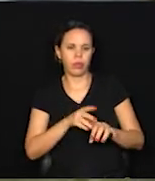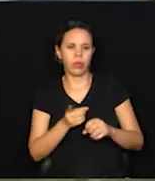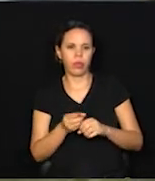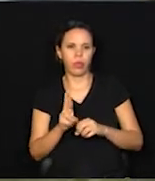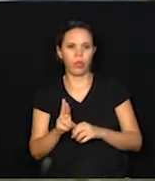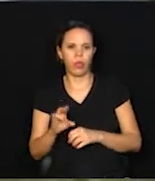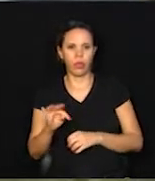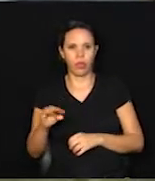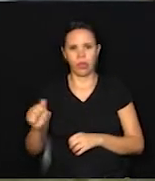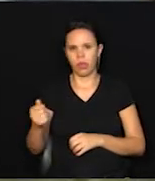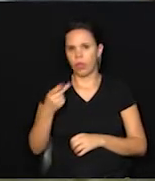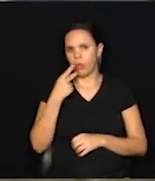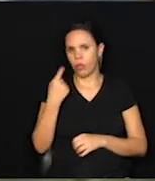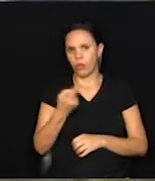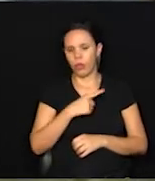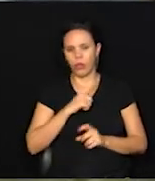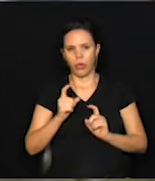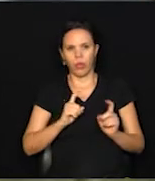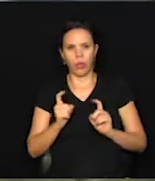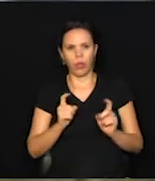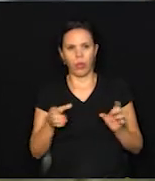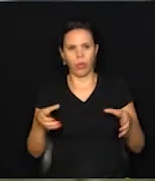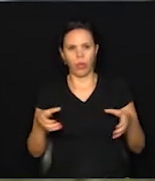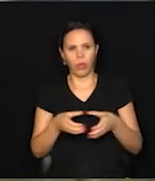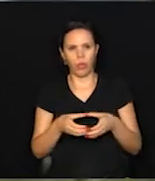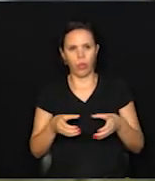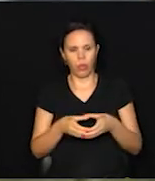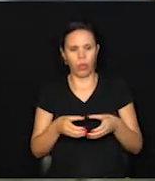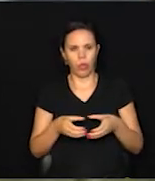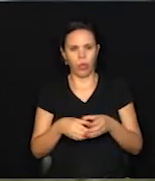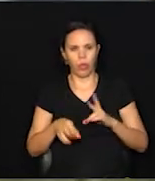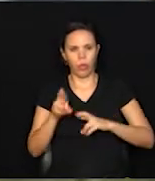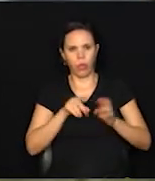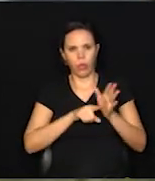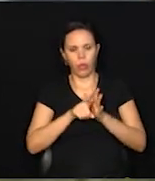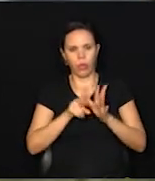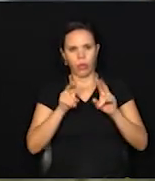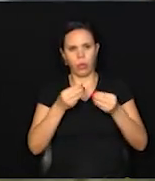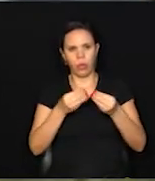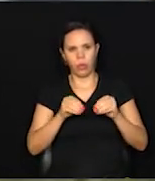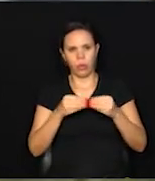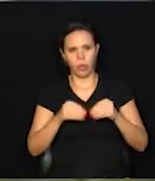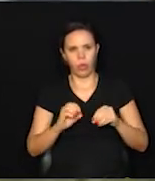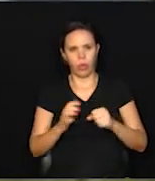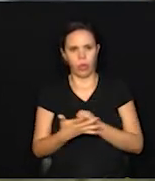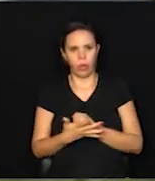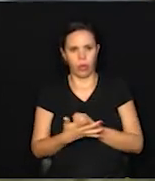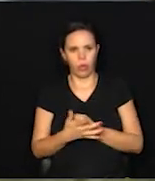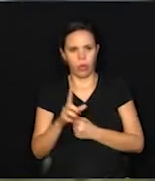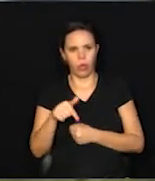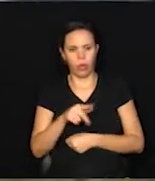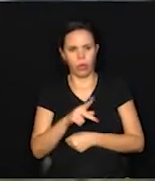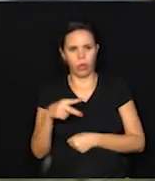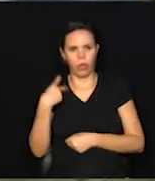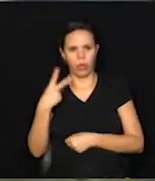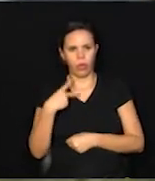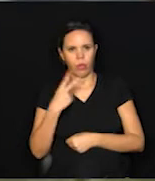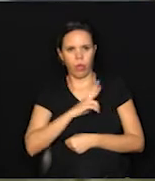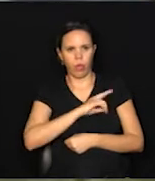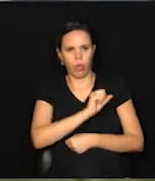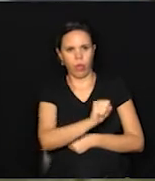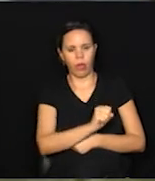comentou, nós tivemos uma reunião na comissão, né, que analisa aí os impactos da Covid, que é presidida pelo vereador